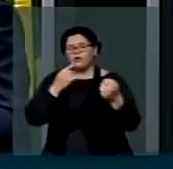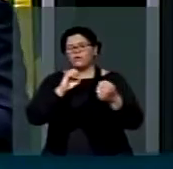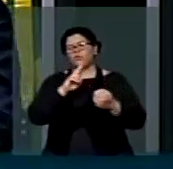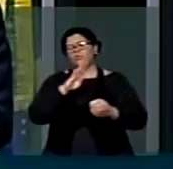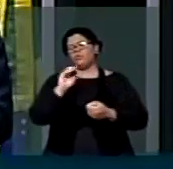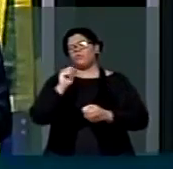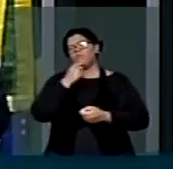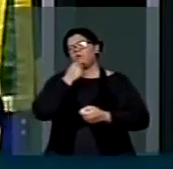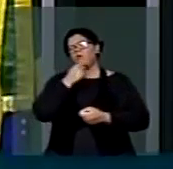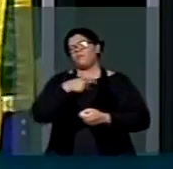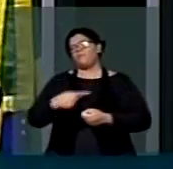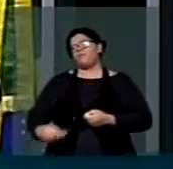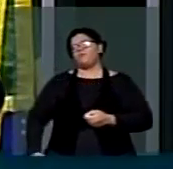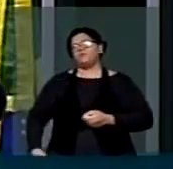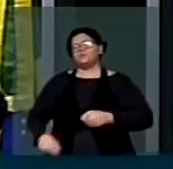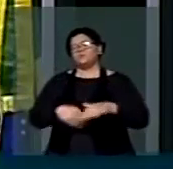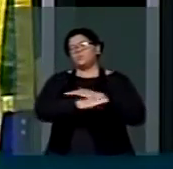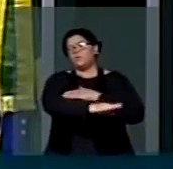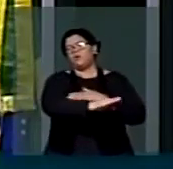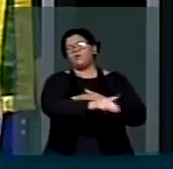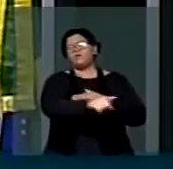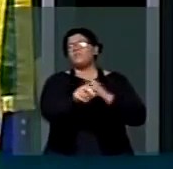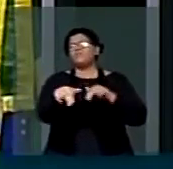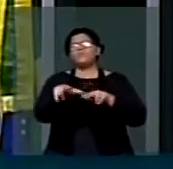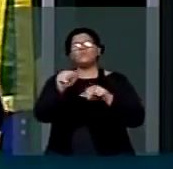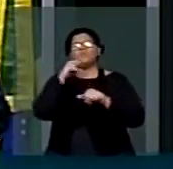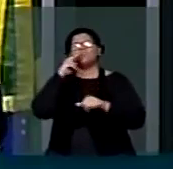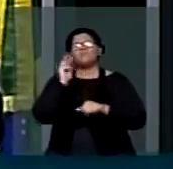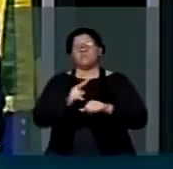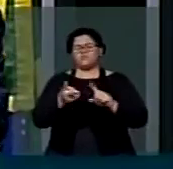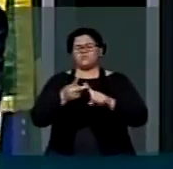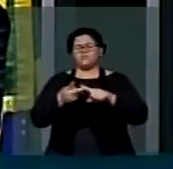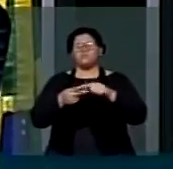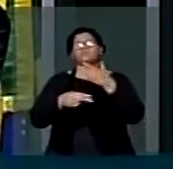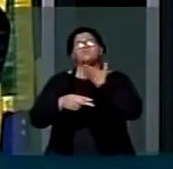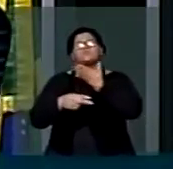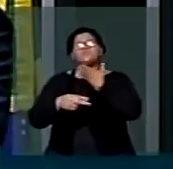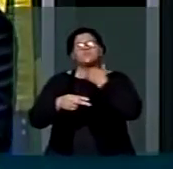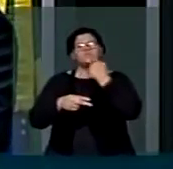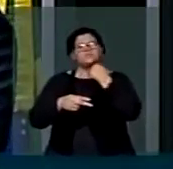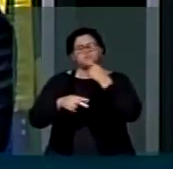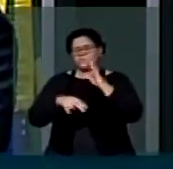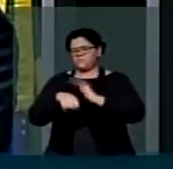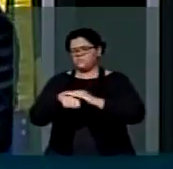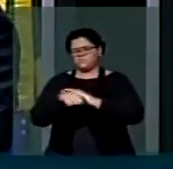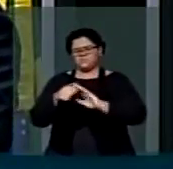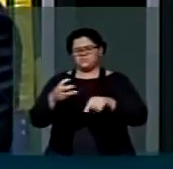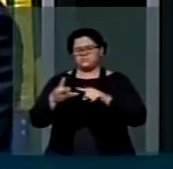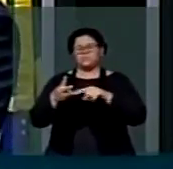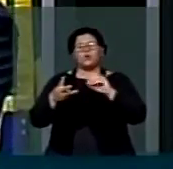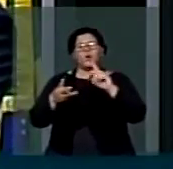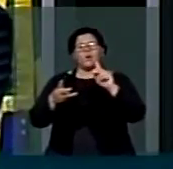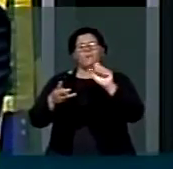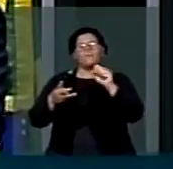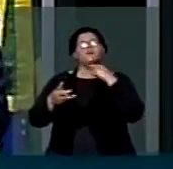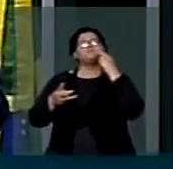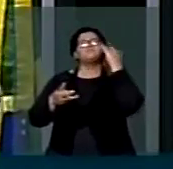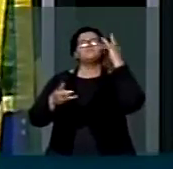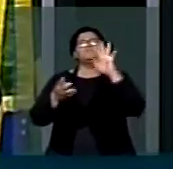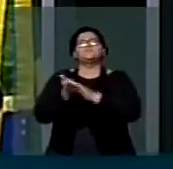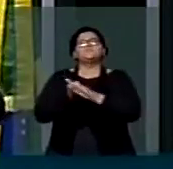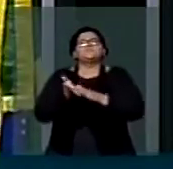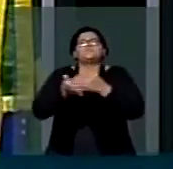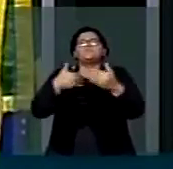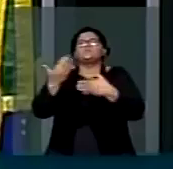nunca conversou, nem nunca dialogou, não sabe quem é OPAS. É um nome para